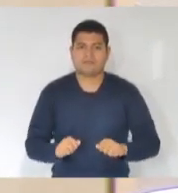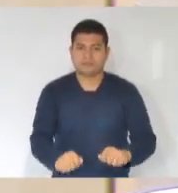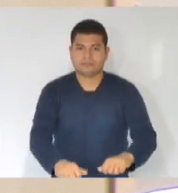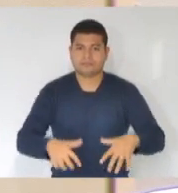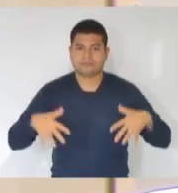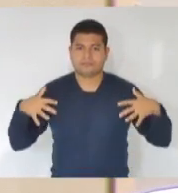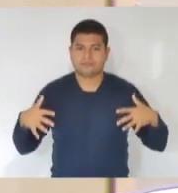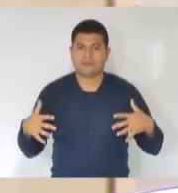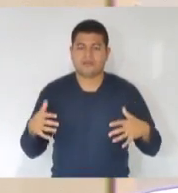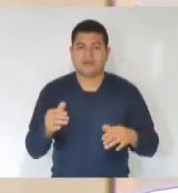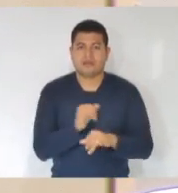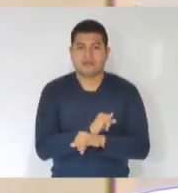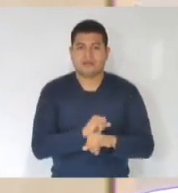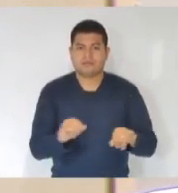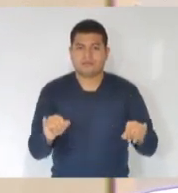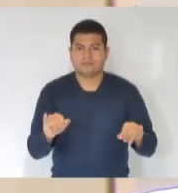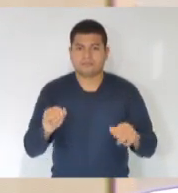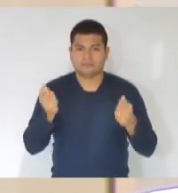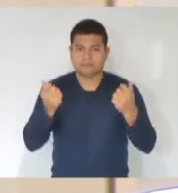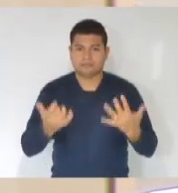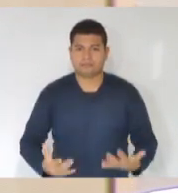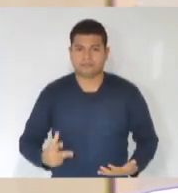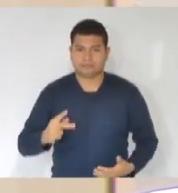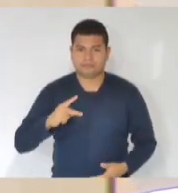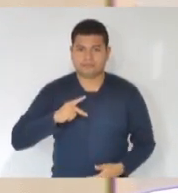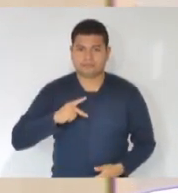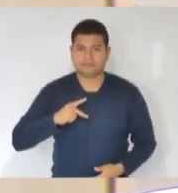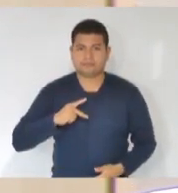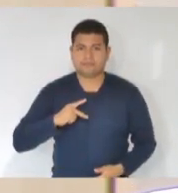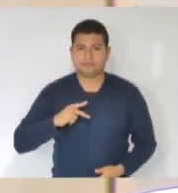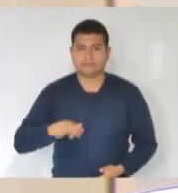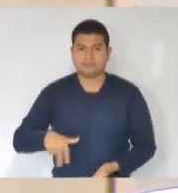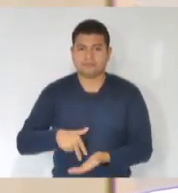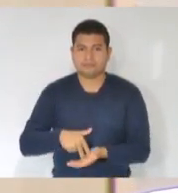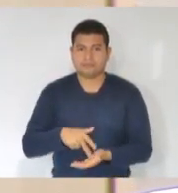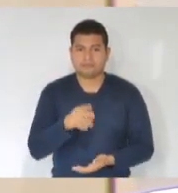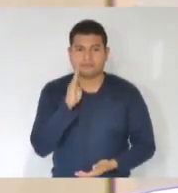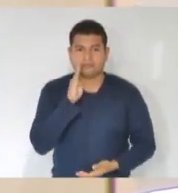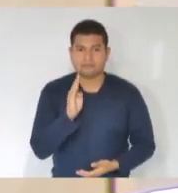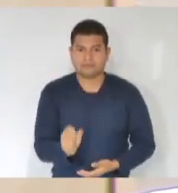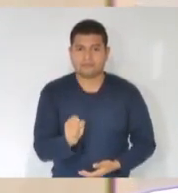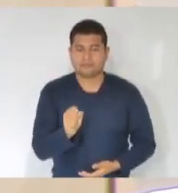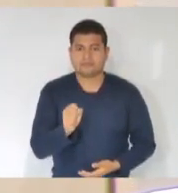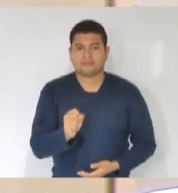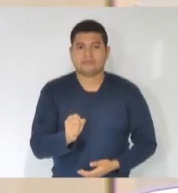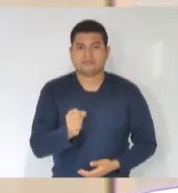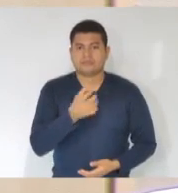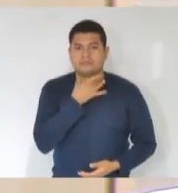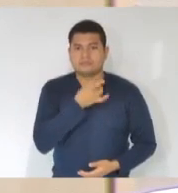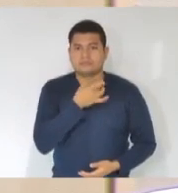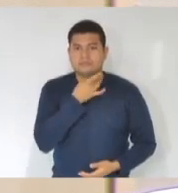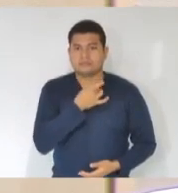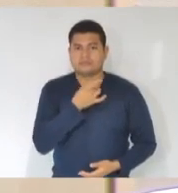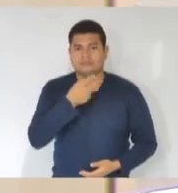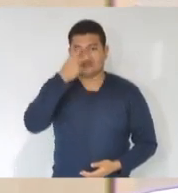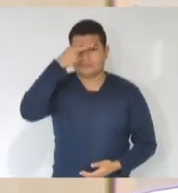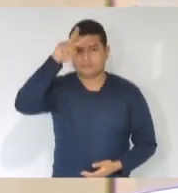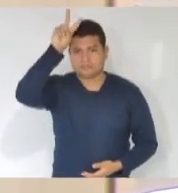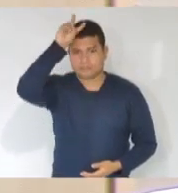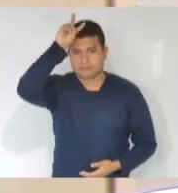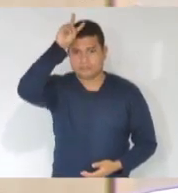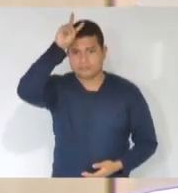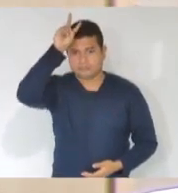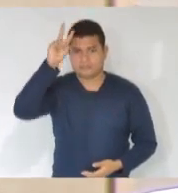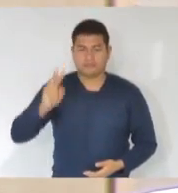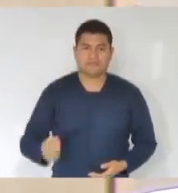horário. Explicações pessoais, fizesse uso da tribuna os senhores deputados Bruno Souza, Valdir Cobalcini e doutor Vicente Caro Preso.